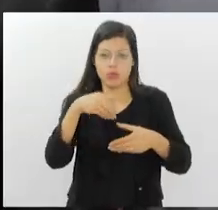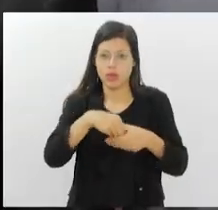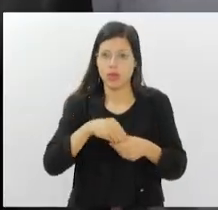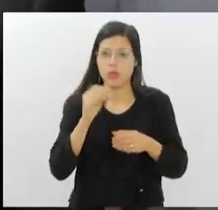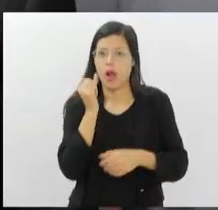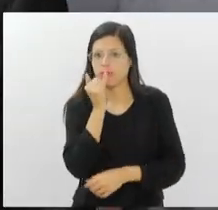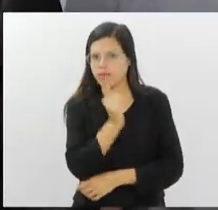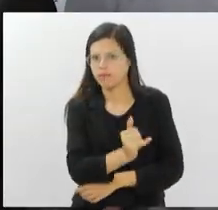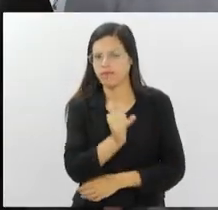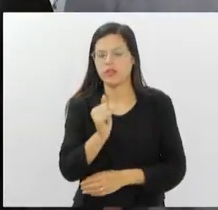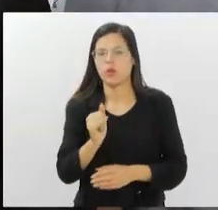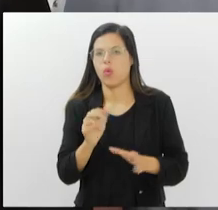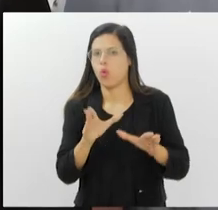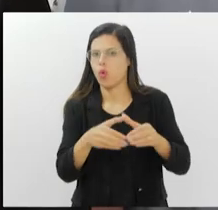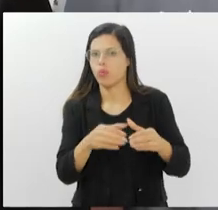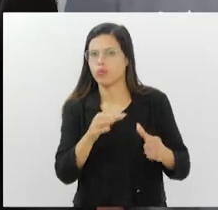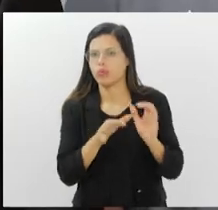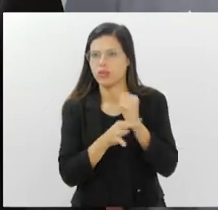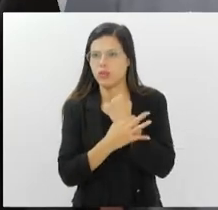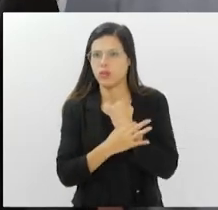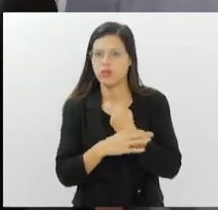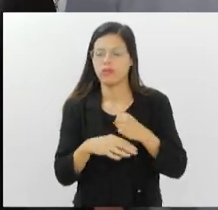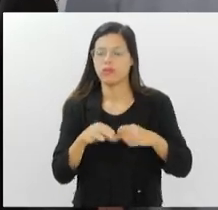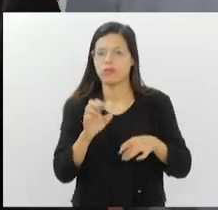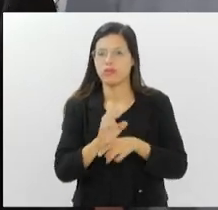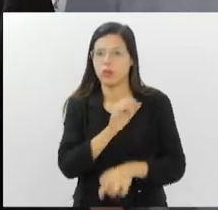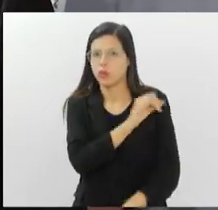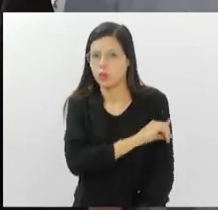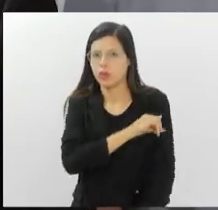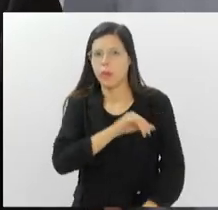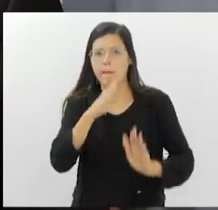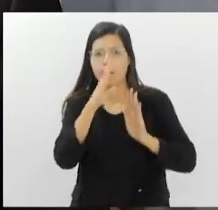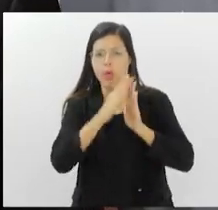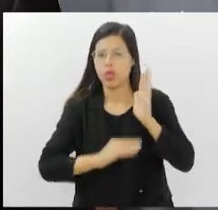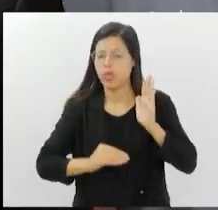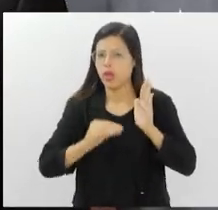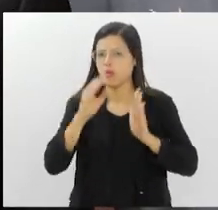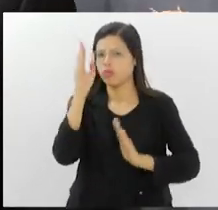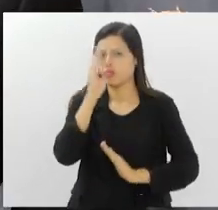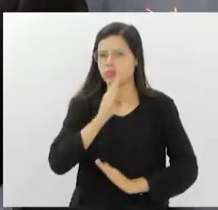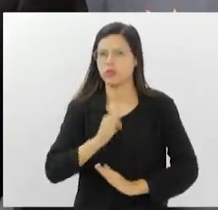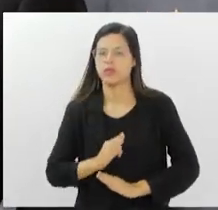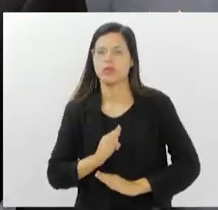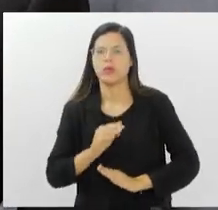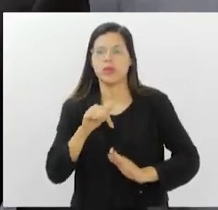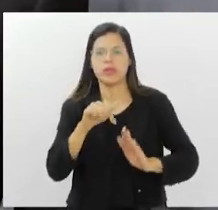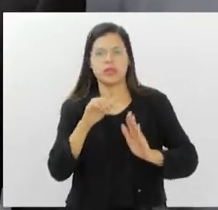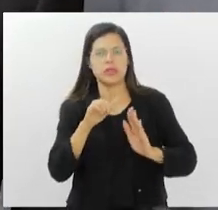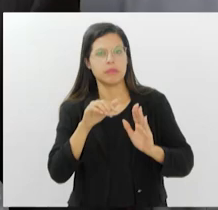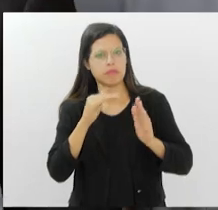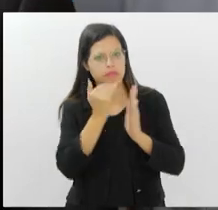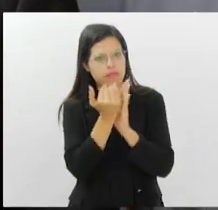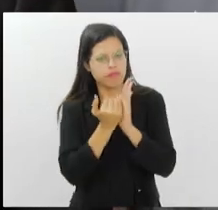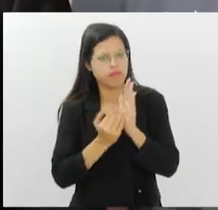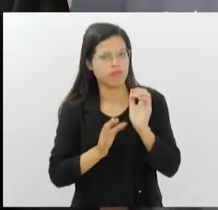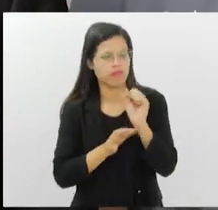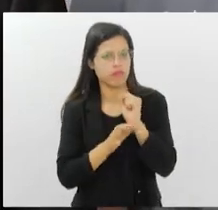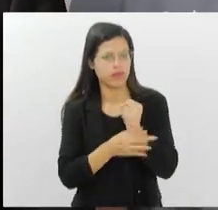Estado do Rio de Janeiro hoje é ícone na nação em relação ao programa de segurança e